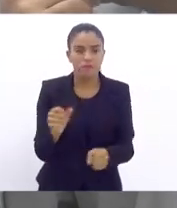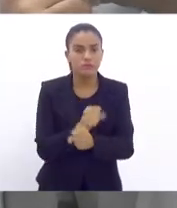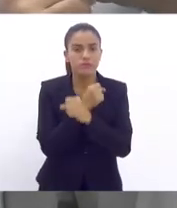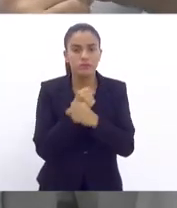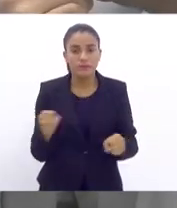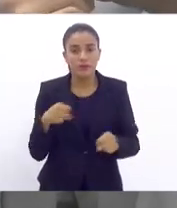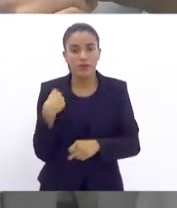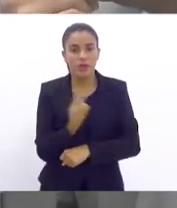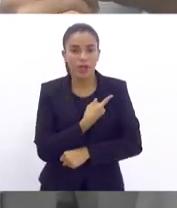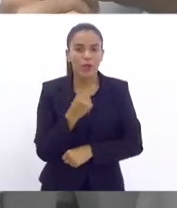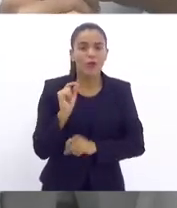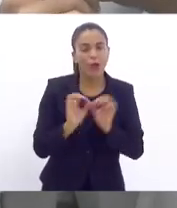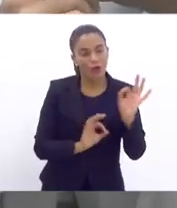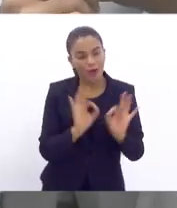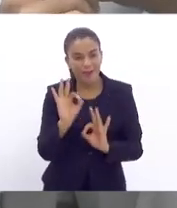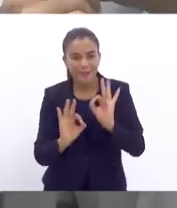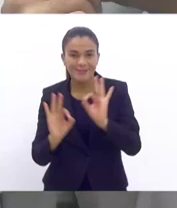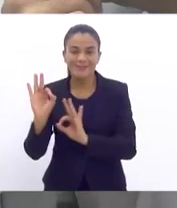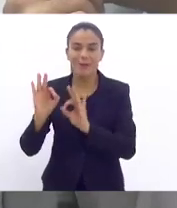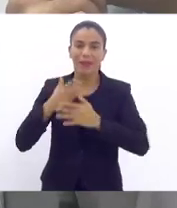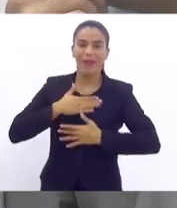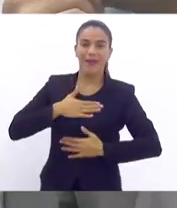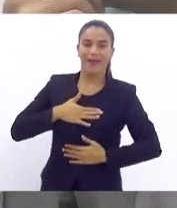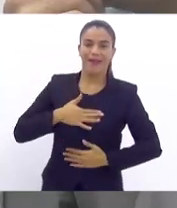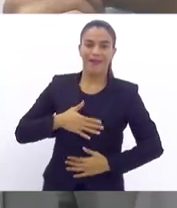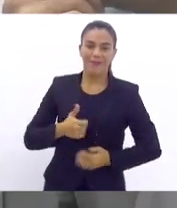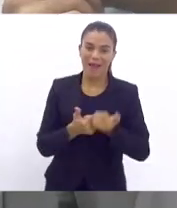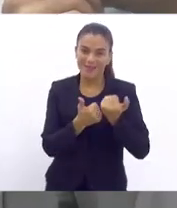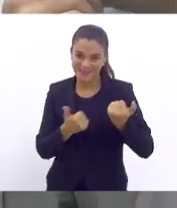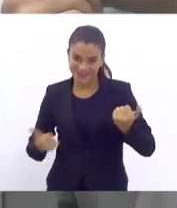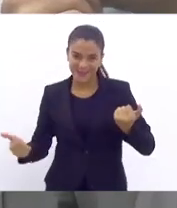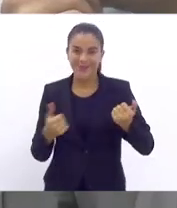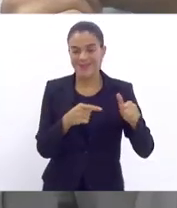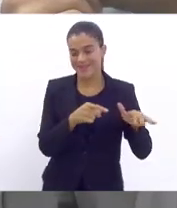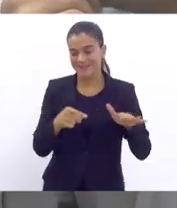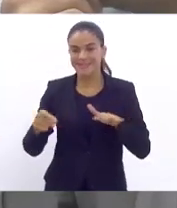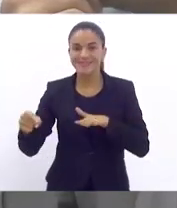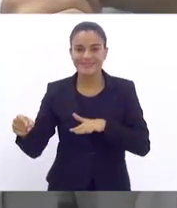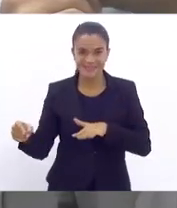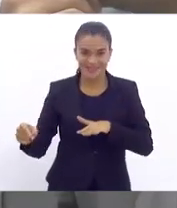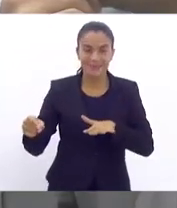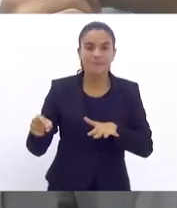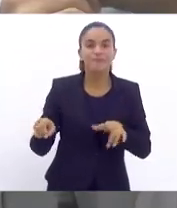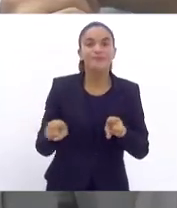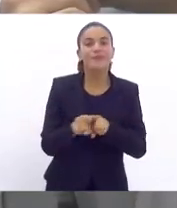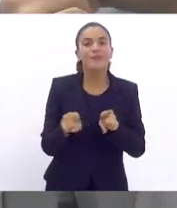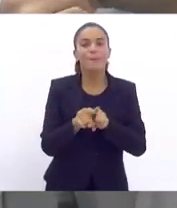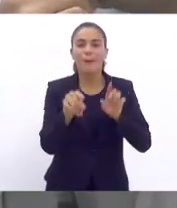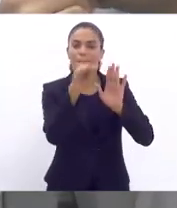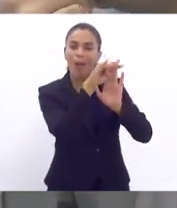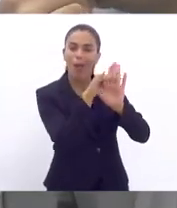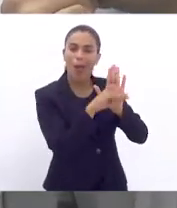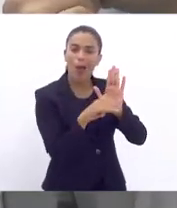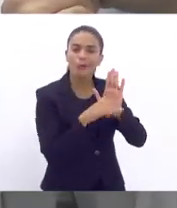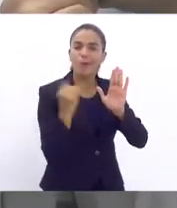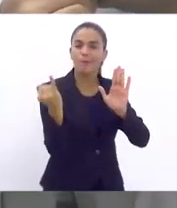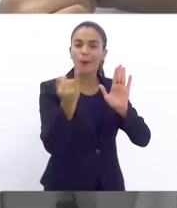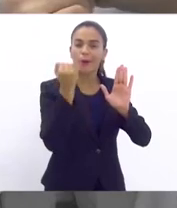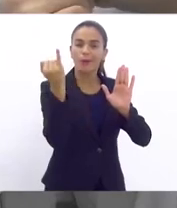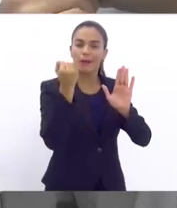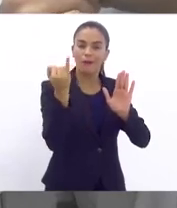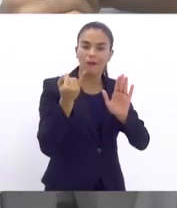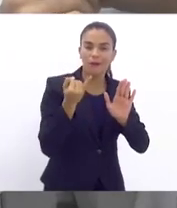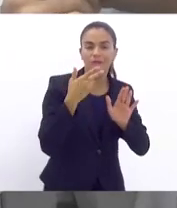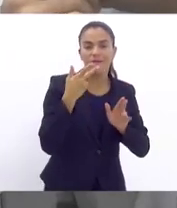forma também da gente organizar a casa dar uma calmaria das assessorias nessa próxima semana e trazer a Pau dos projetos importantes fazer